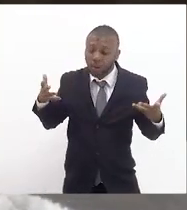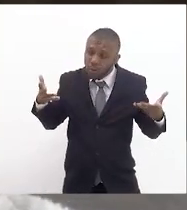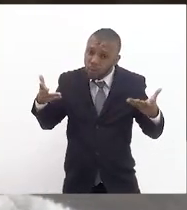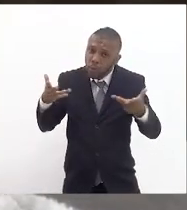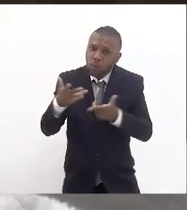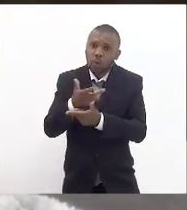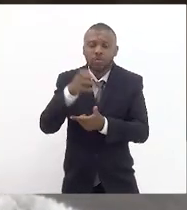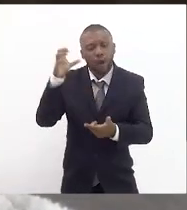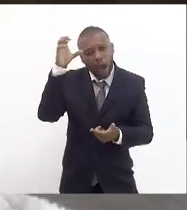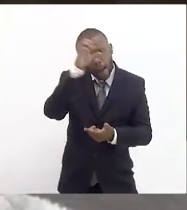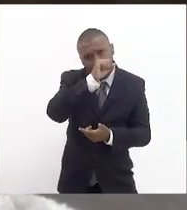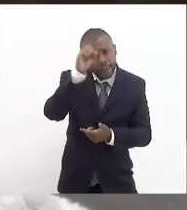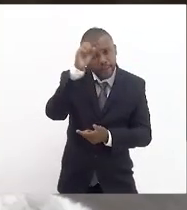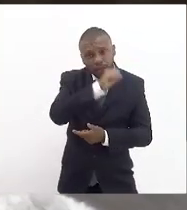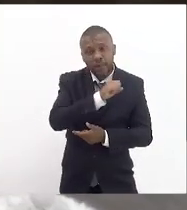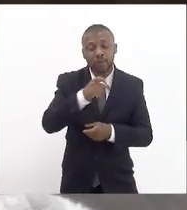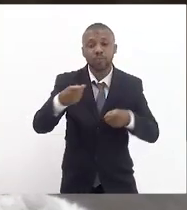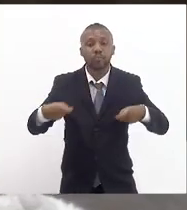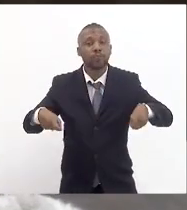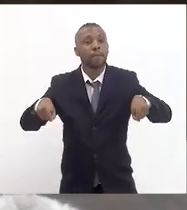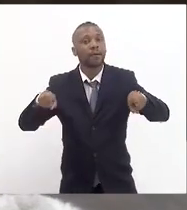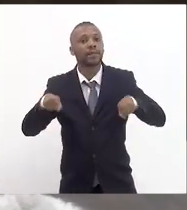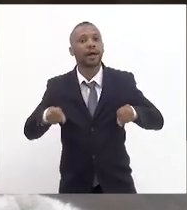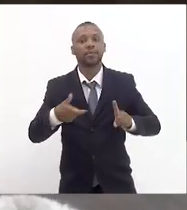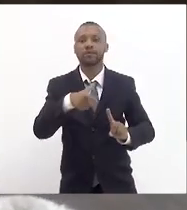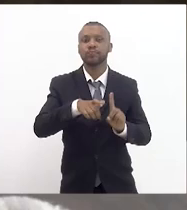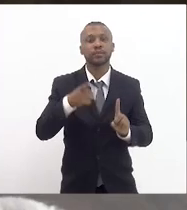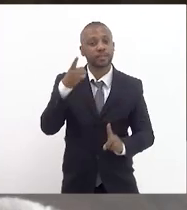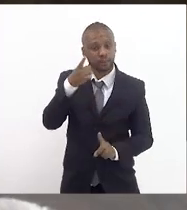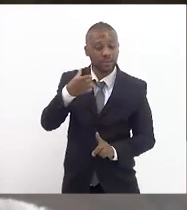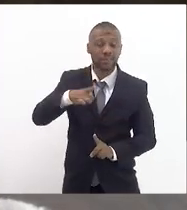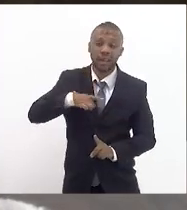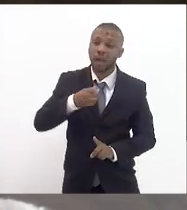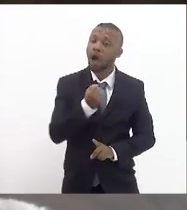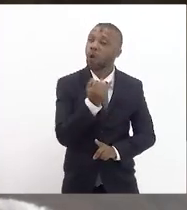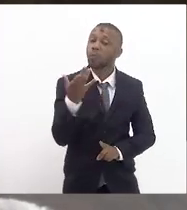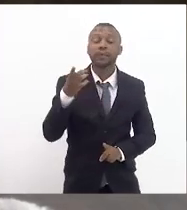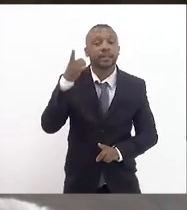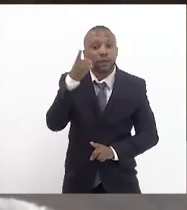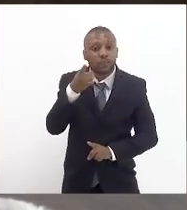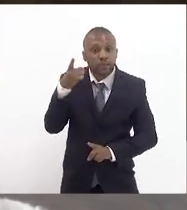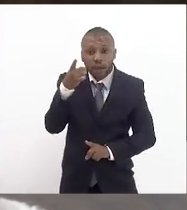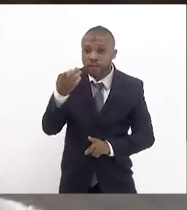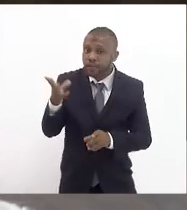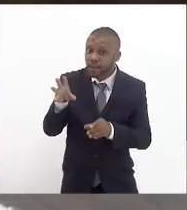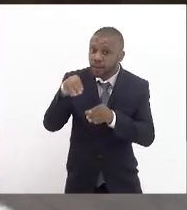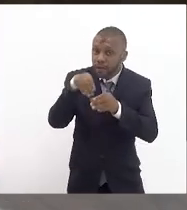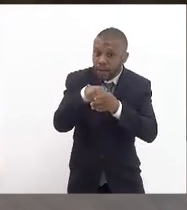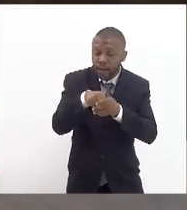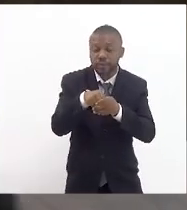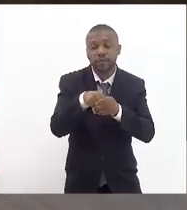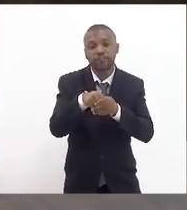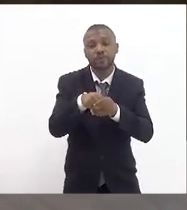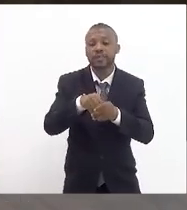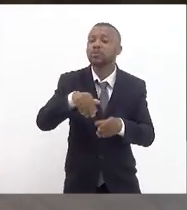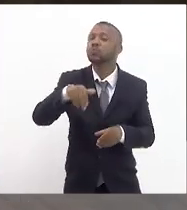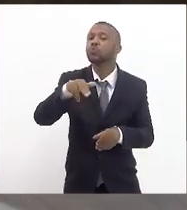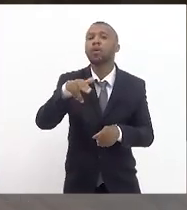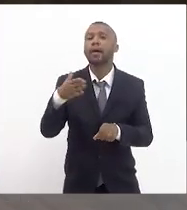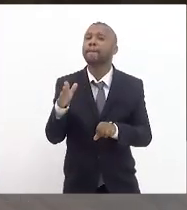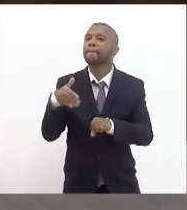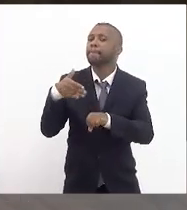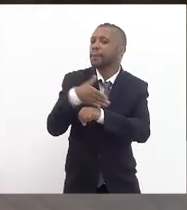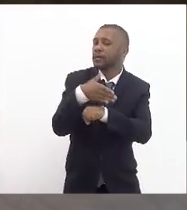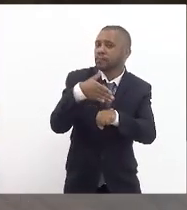o mandato do parlamentar. Há deputados que fazem parte da comissão que nunca foram à reunião da CCJ.